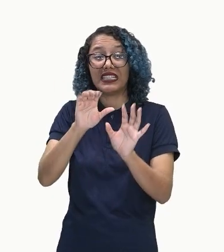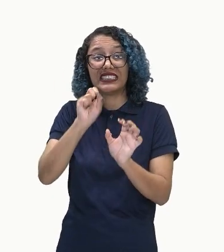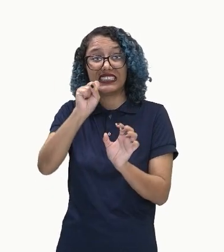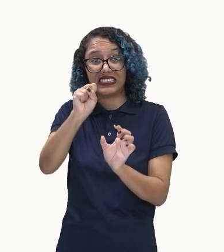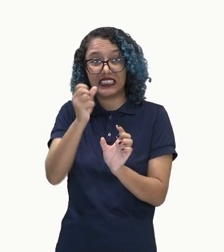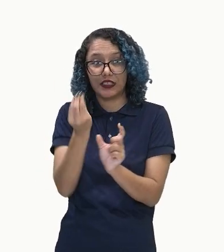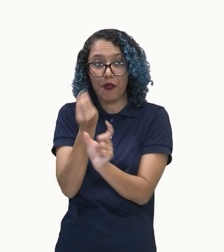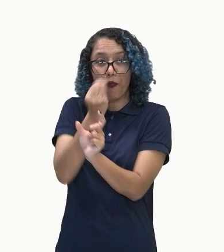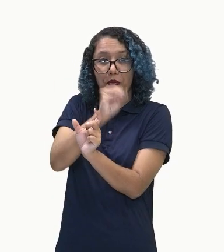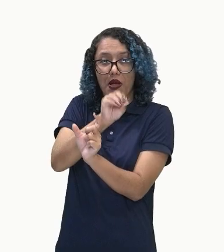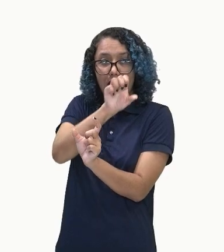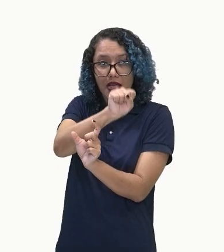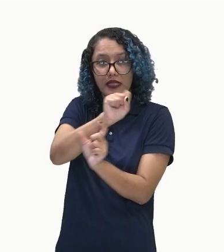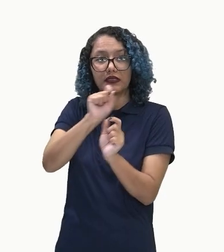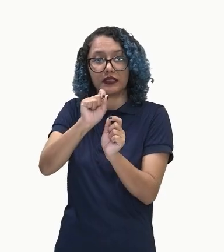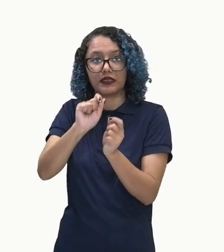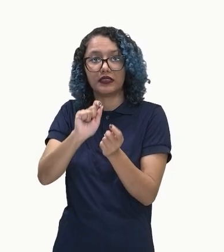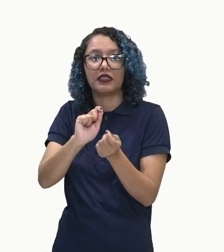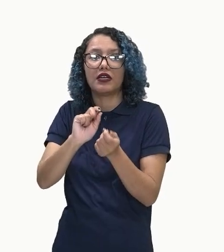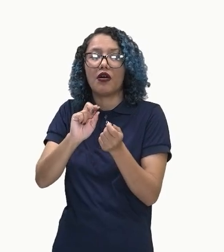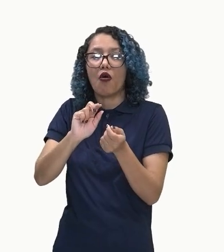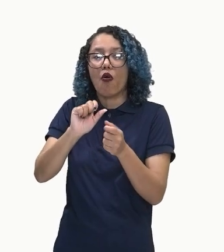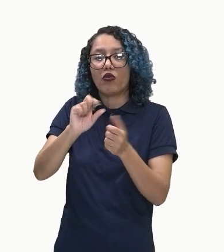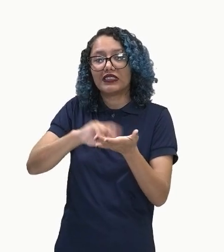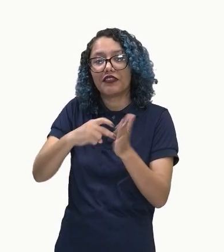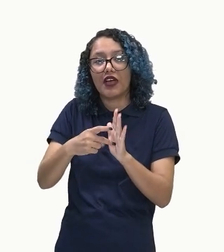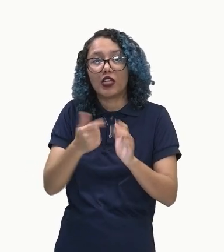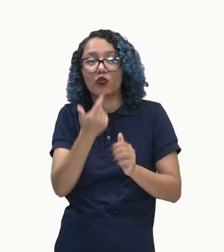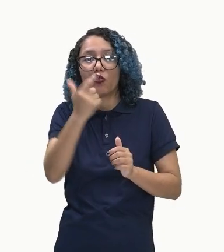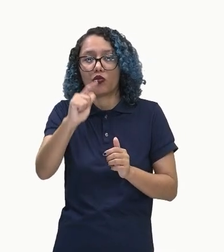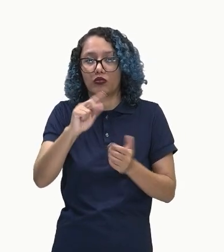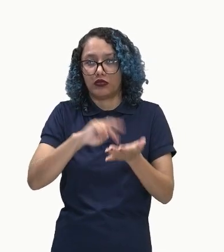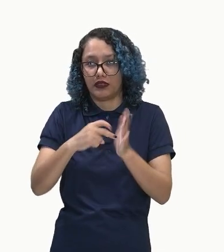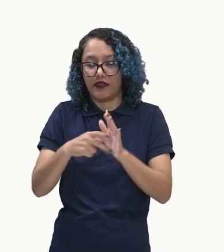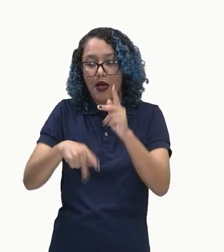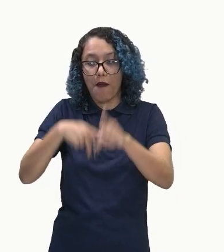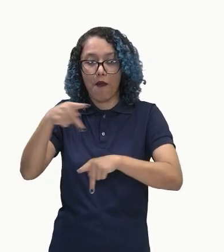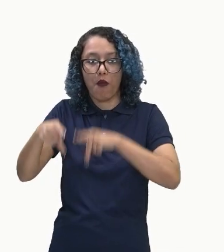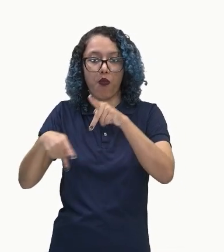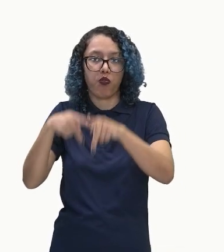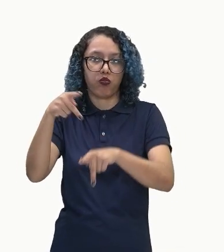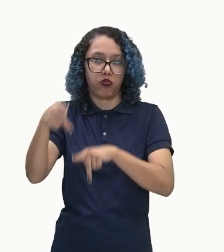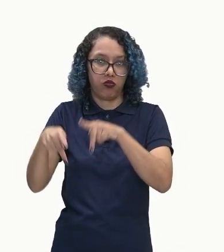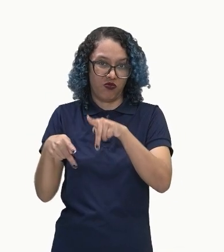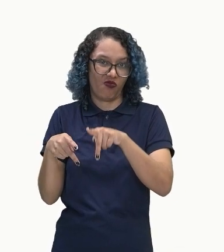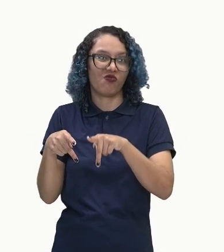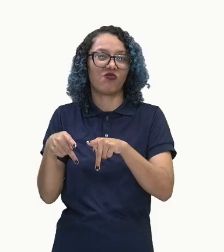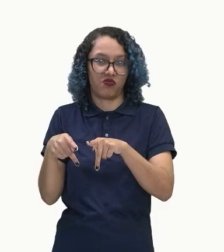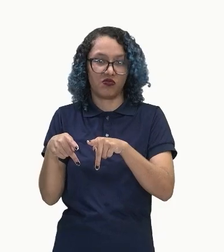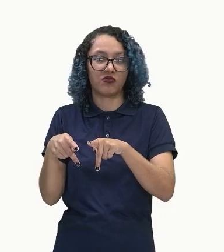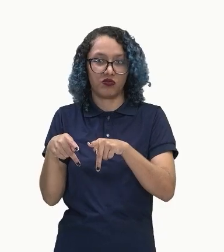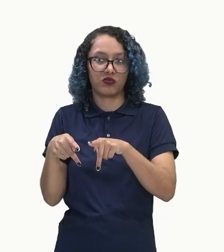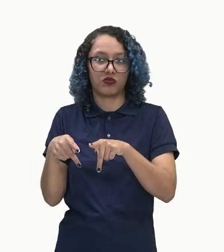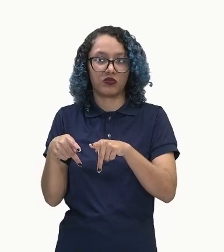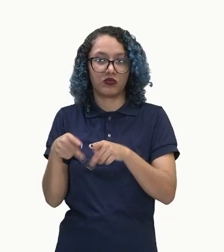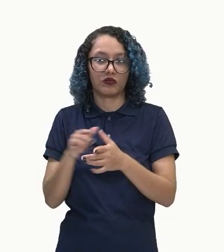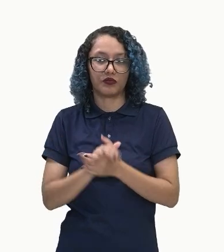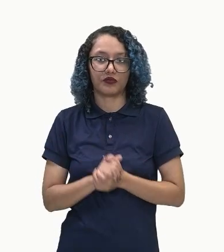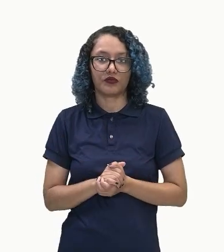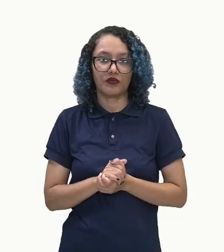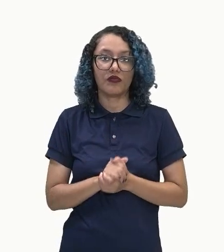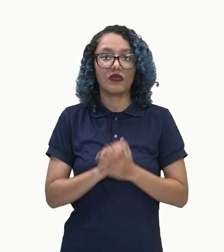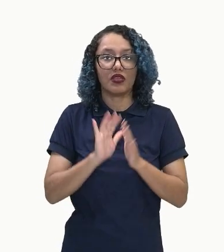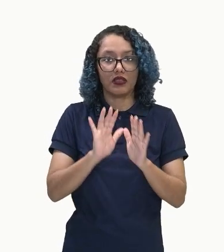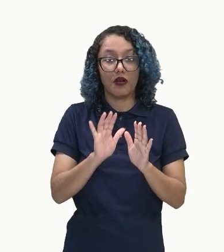tá? Então, via de regra, people não tem S, ao menos que eu esteja me referindo a povos. Então, people, a